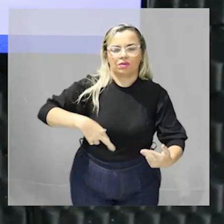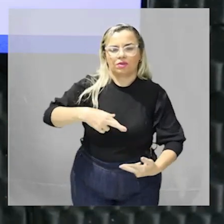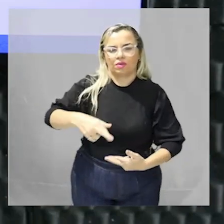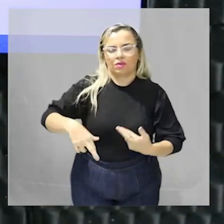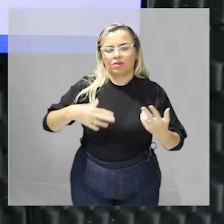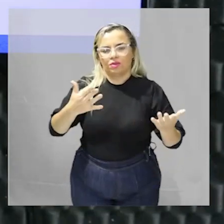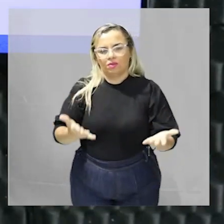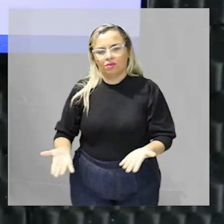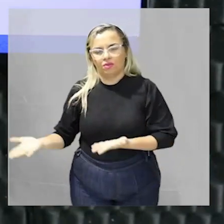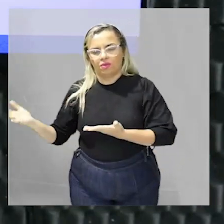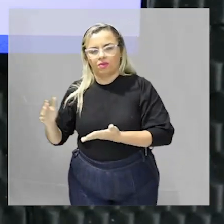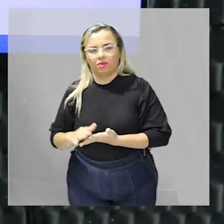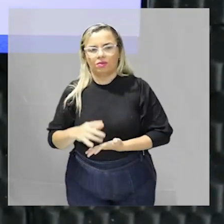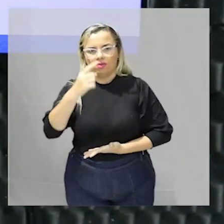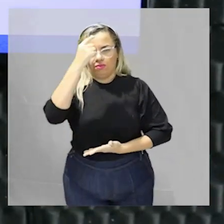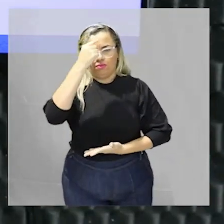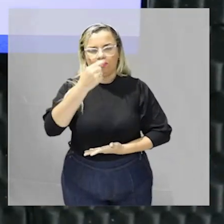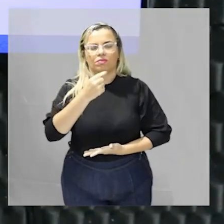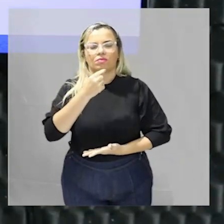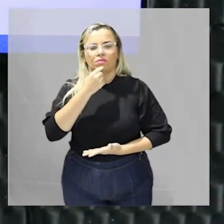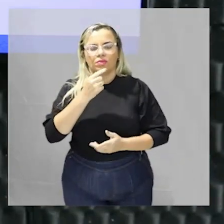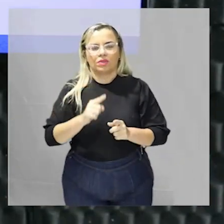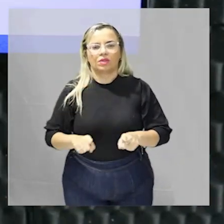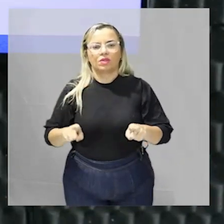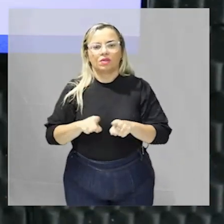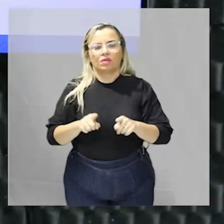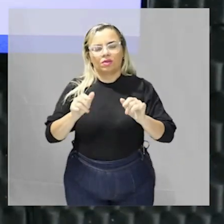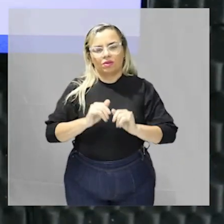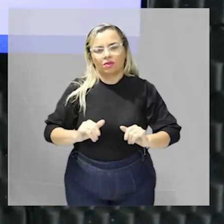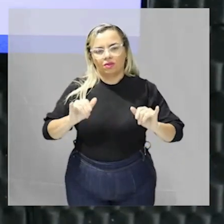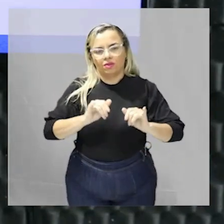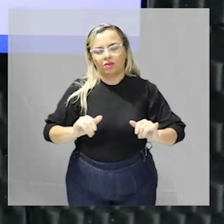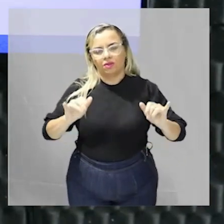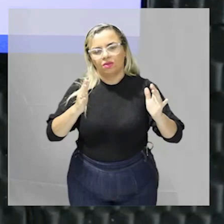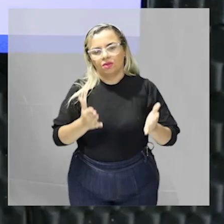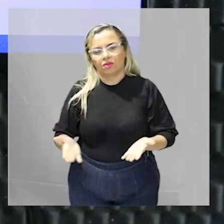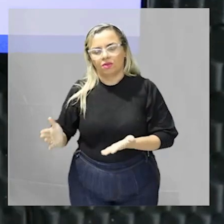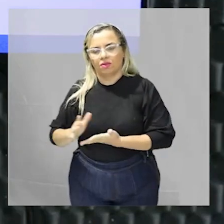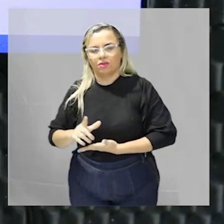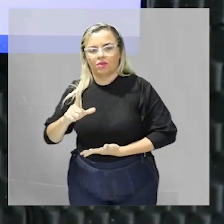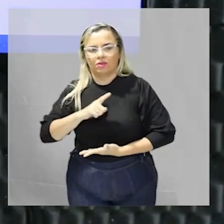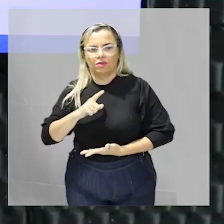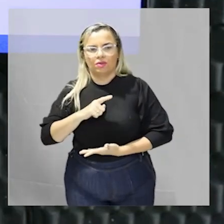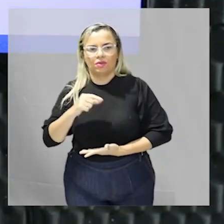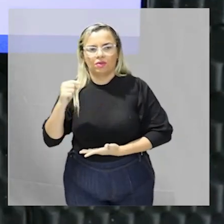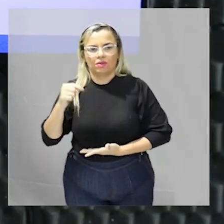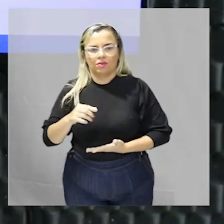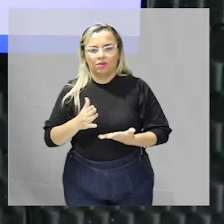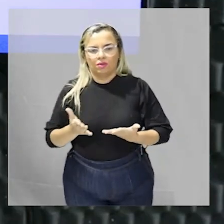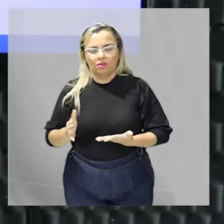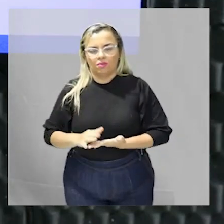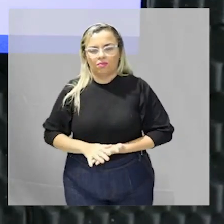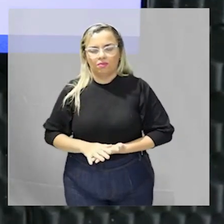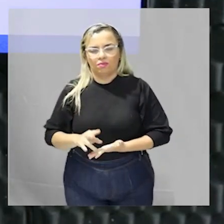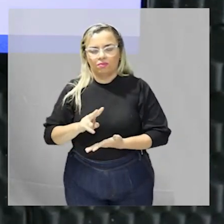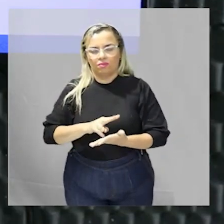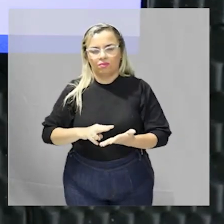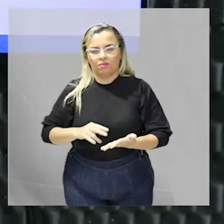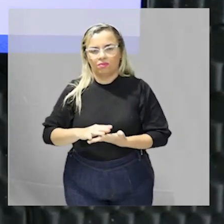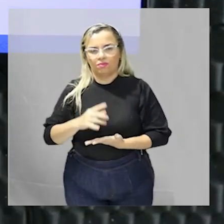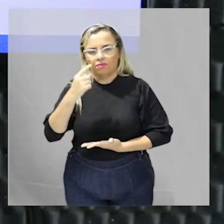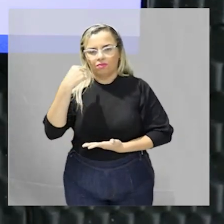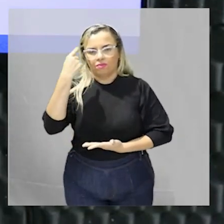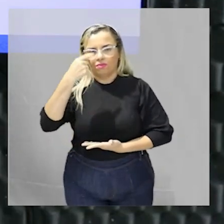mesmo pôster que eu estou falando de reciclagem. Então, aqui eu tenho as informações e aqui embaixo eu tenho assim: ¿Crees que a